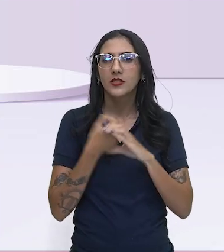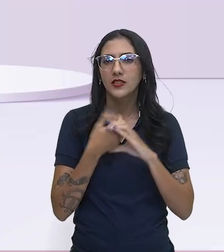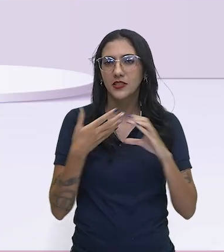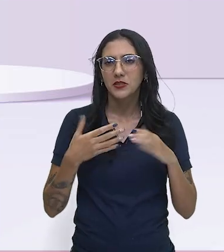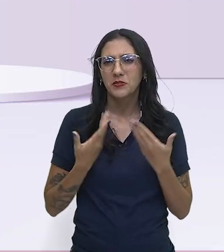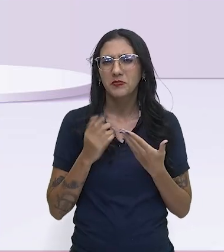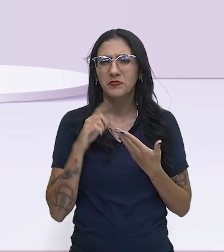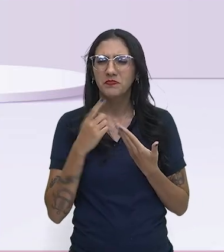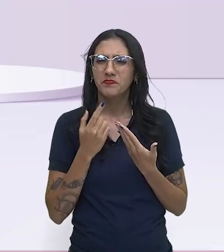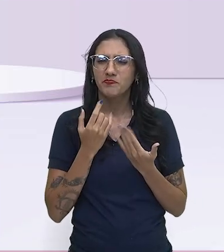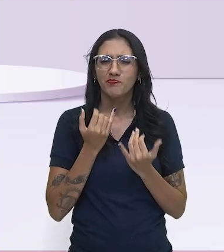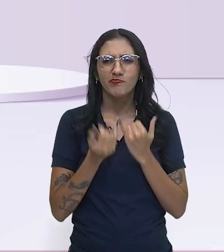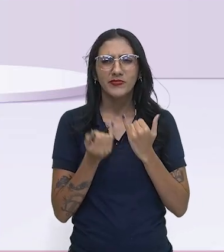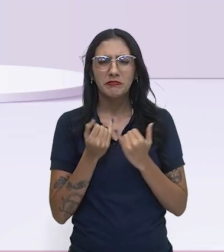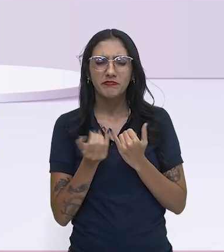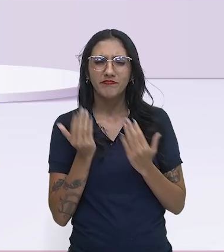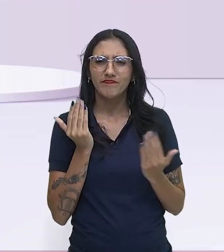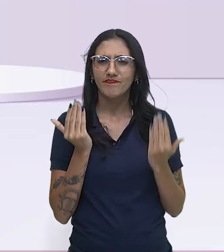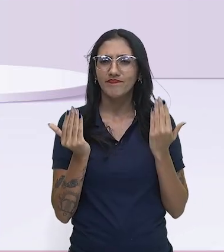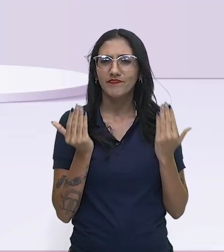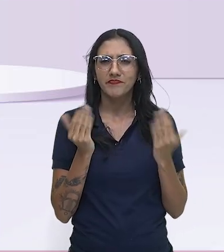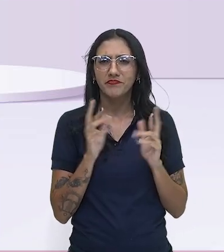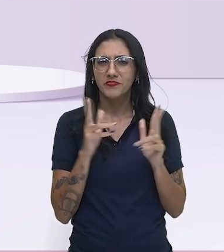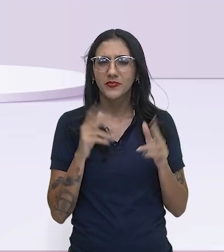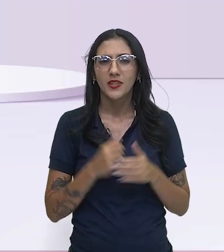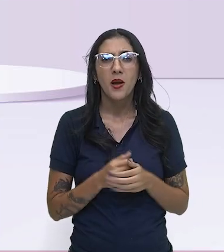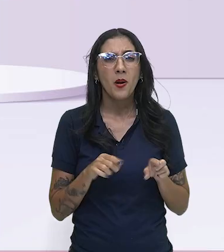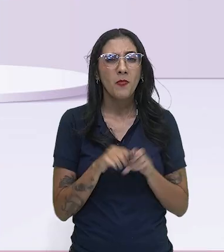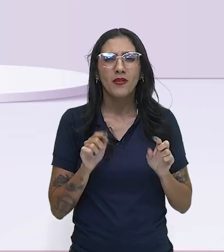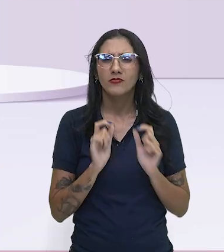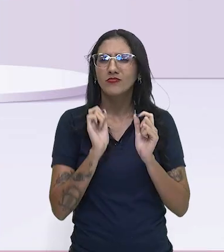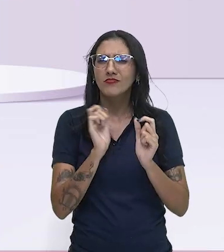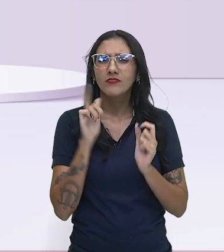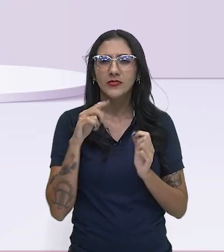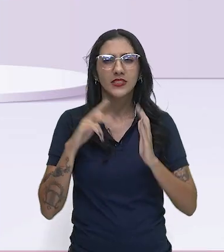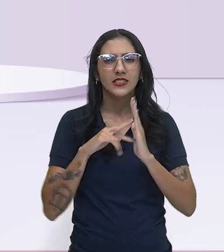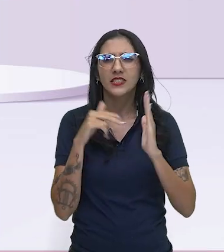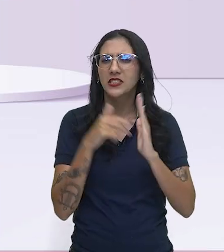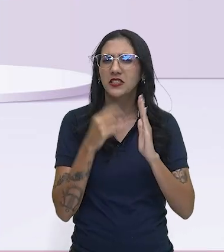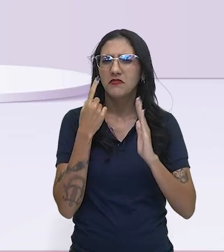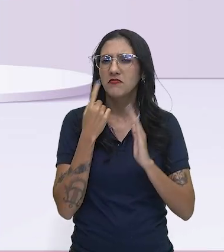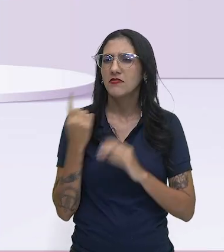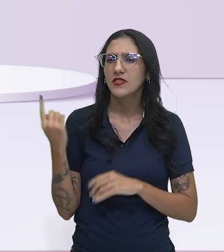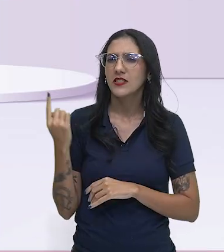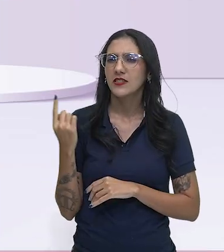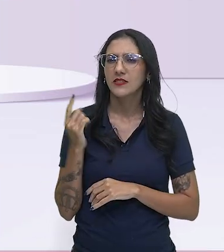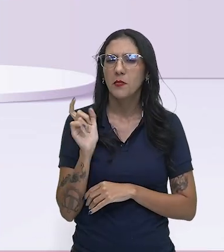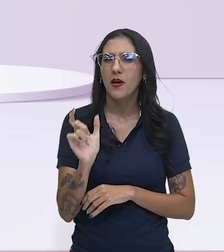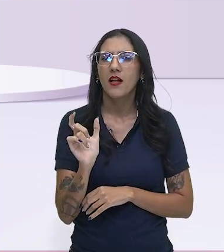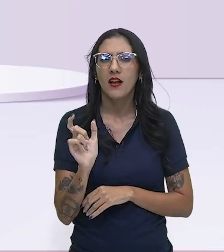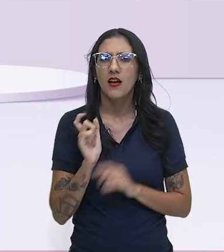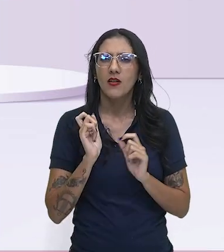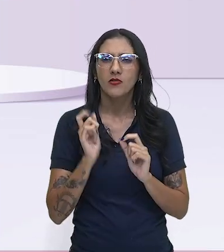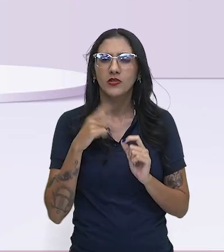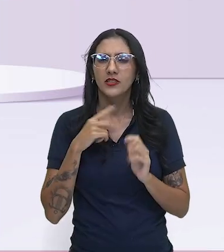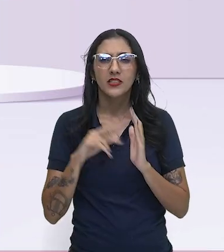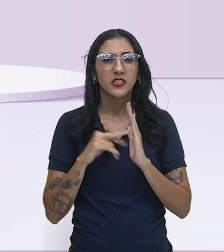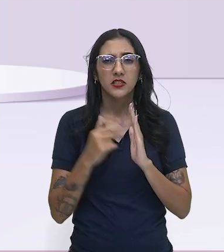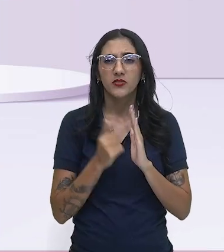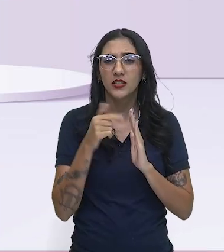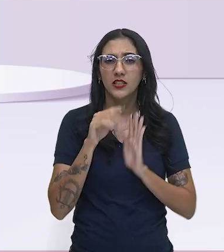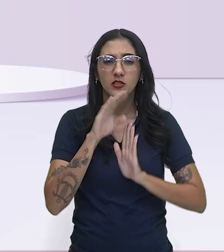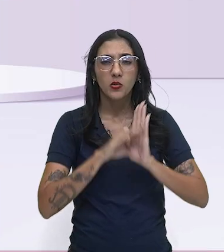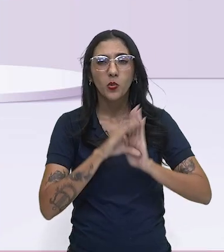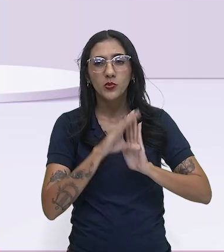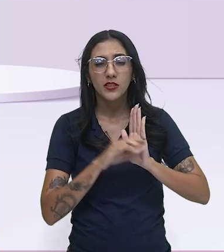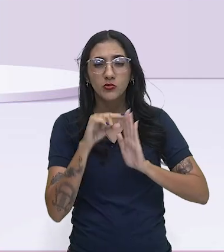Parece uma questão, né? Mas o que então que é essa tal falsibilidade que o Popper